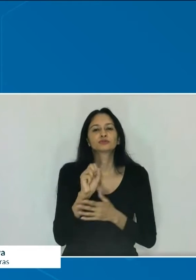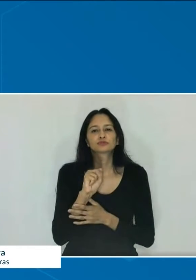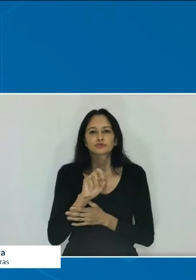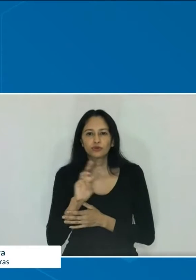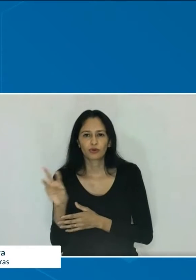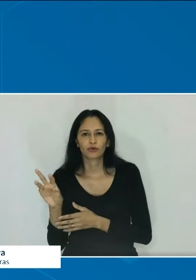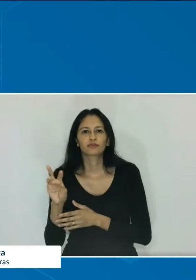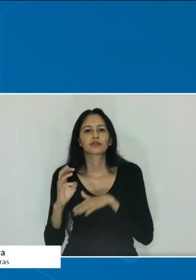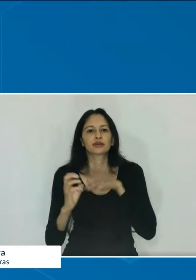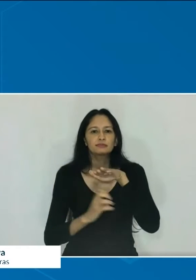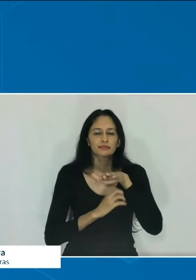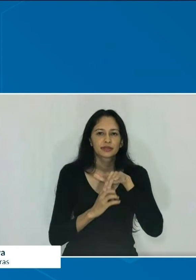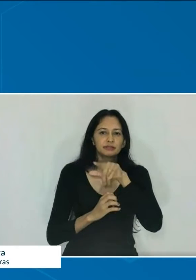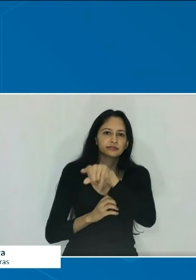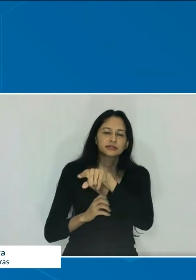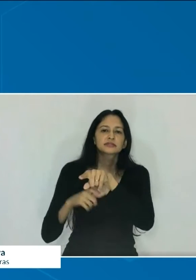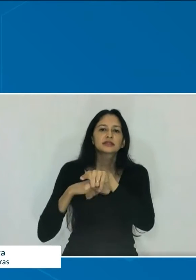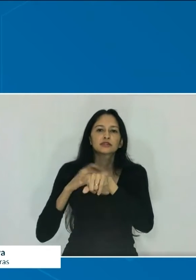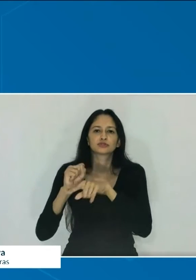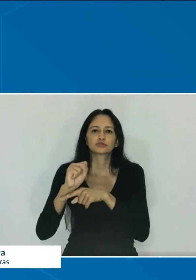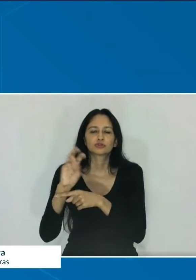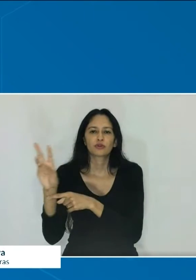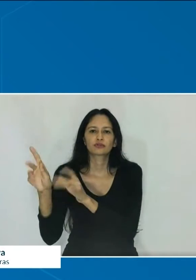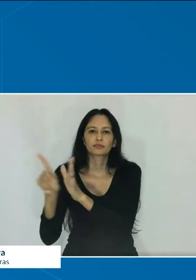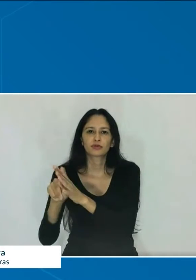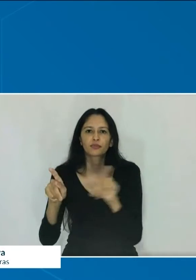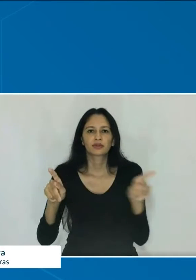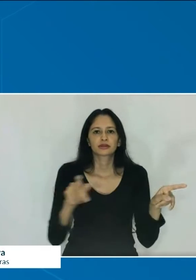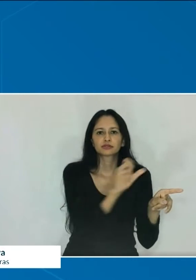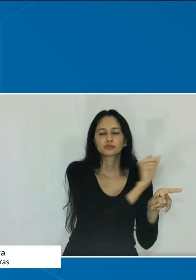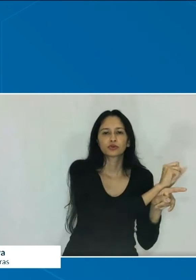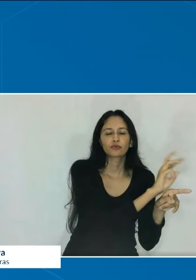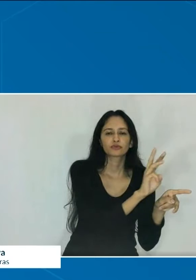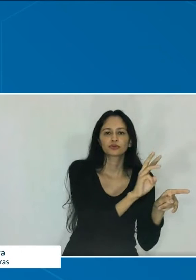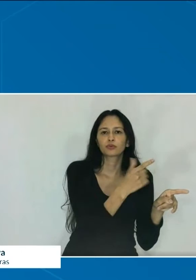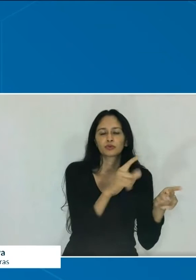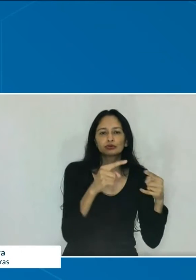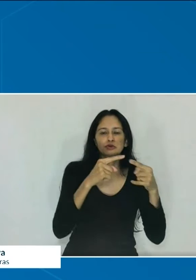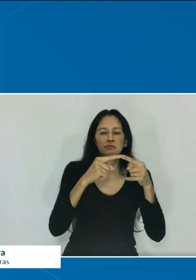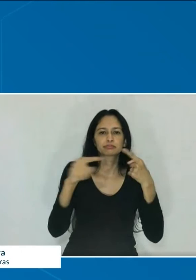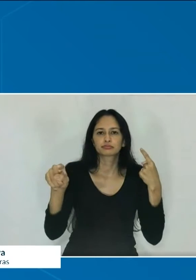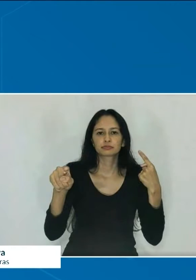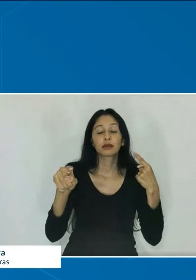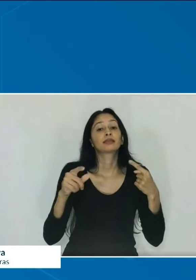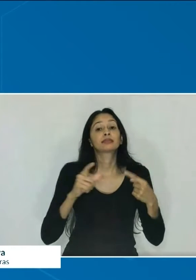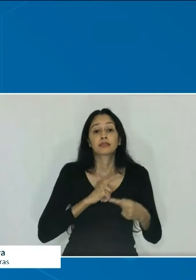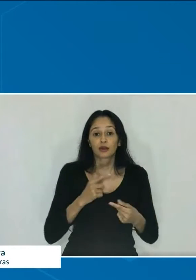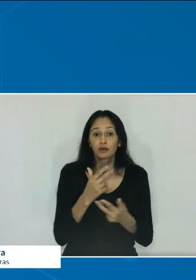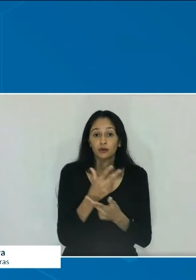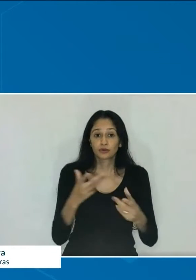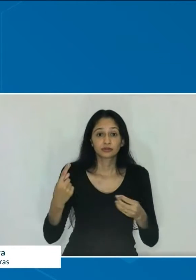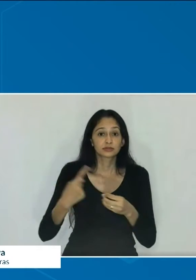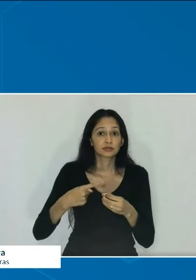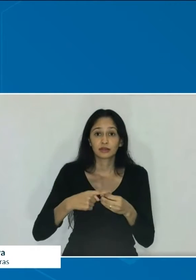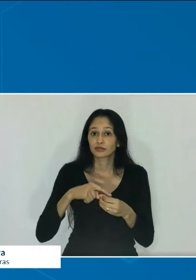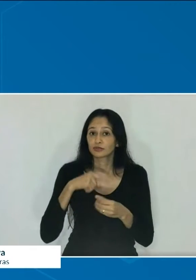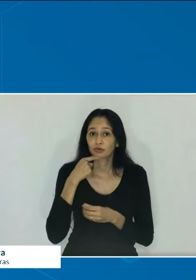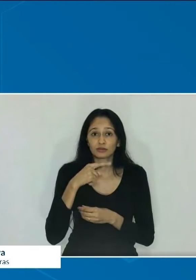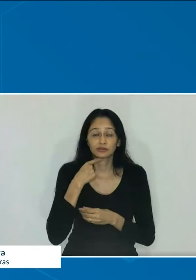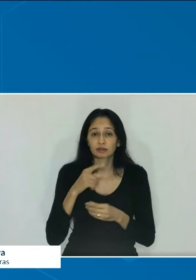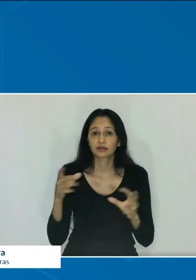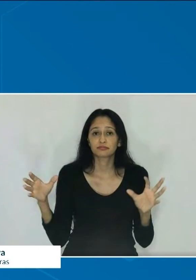vezes eu fico ali preso porque eles não se conversam, tem coisas na cidade que não se conversam. Por